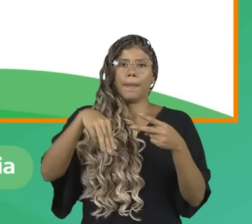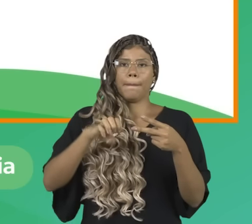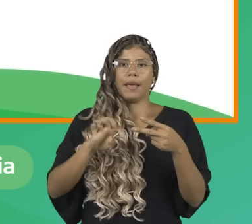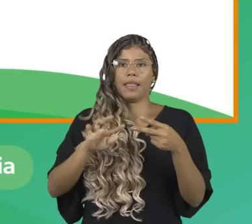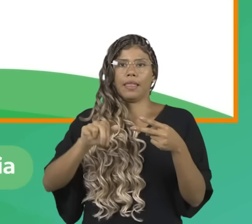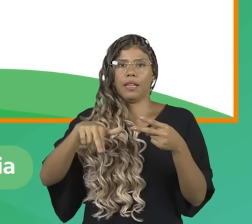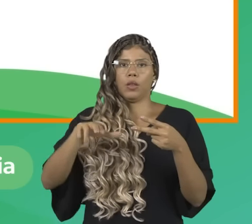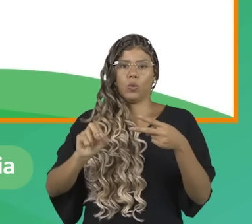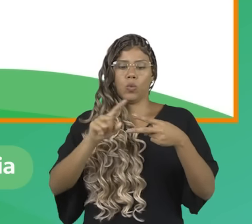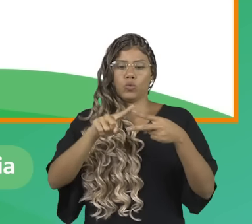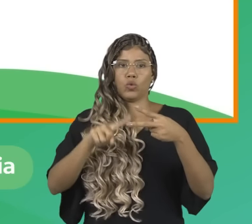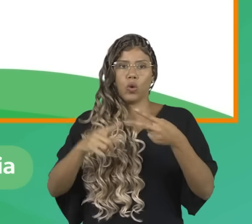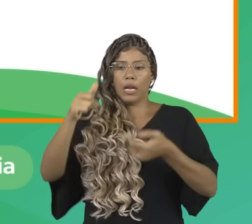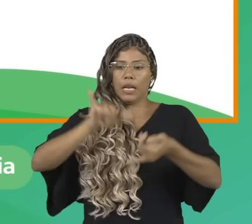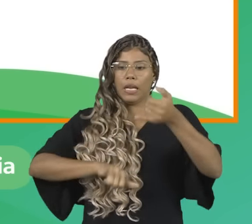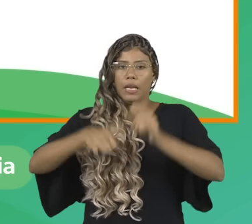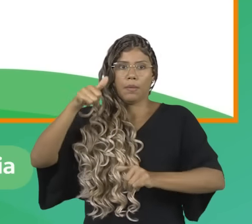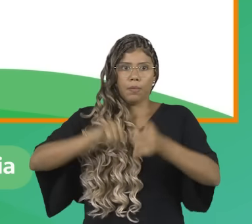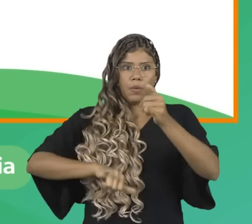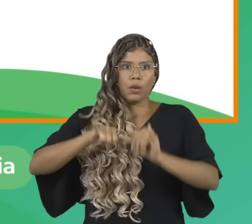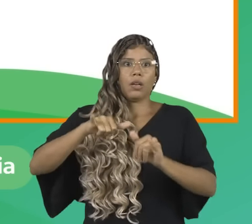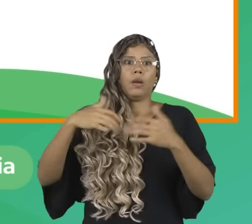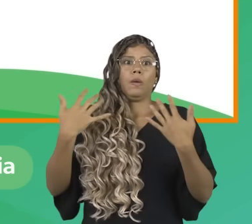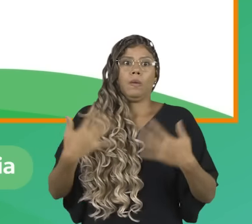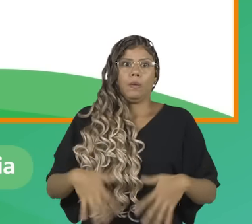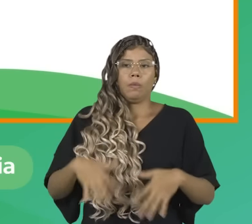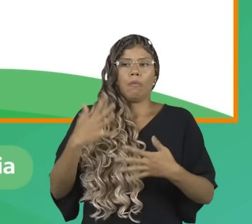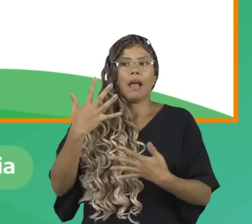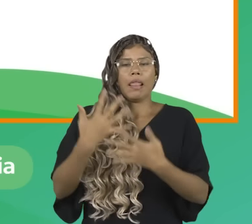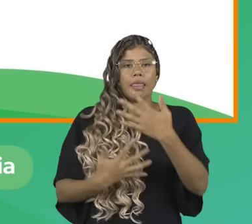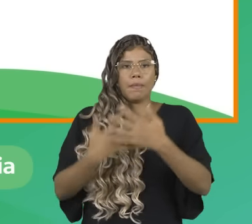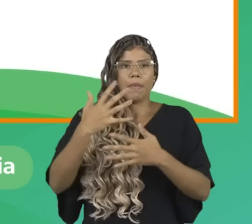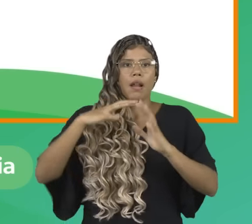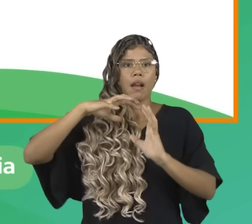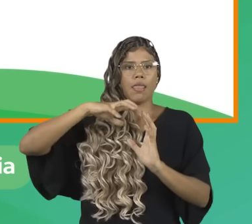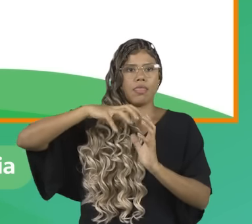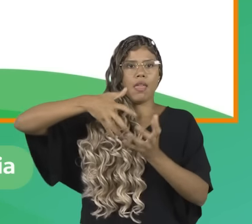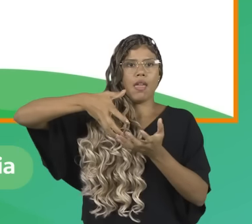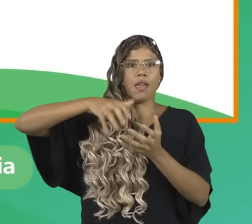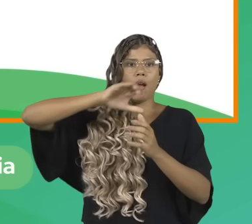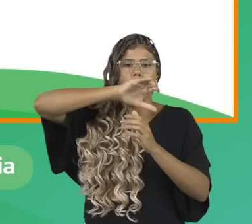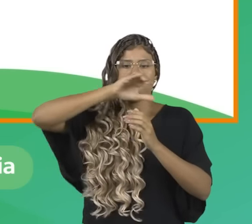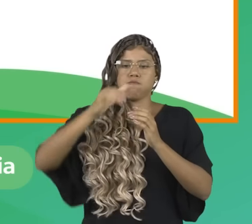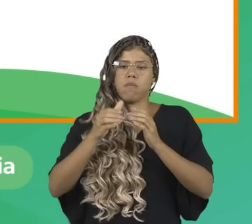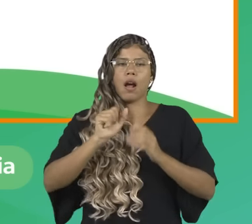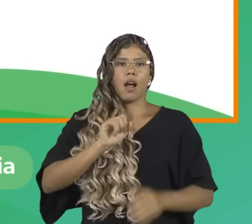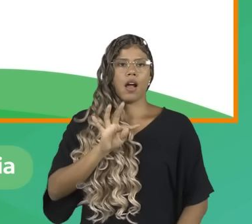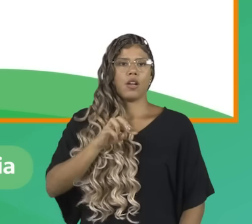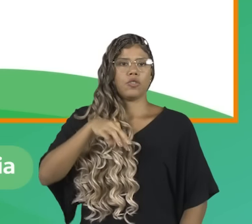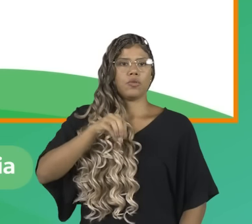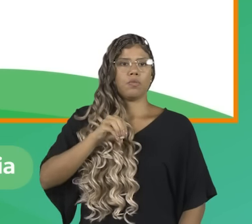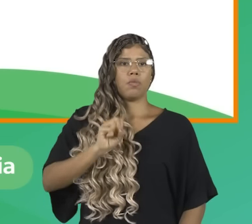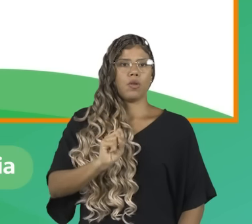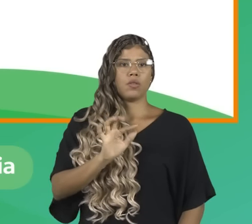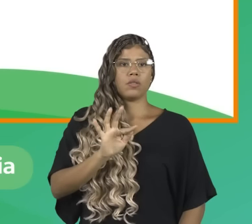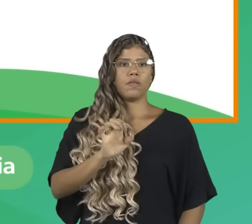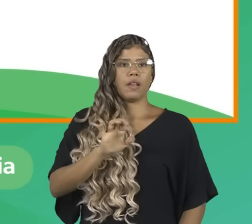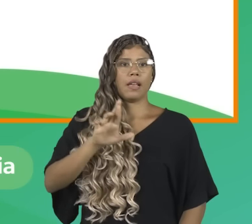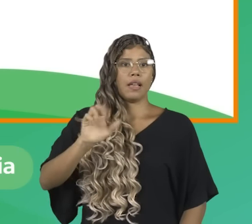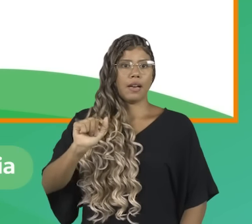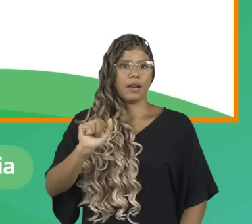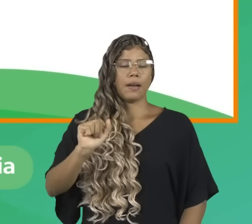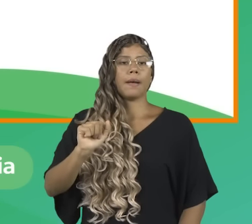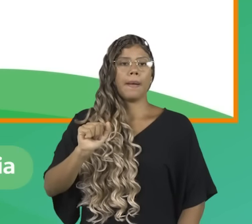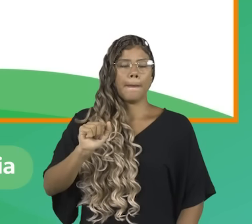espessamento dessa camada atmosférica superior. O metano, ele é produzido de várias formas, mas principalmente por fermentação microbiana. E essa